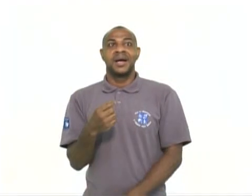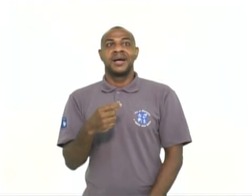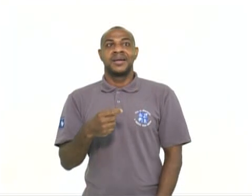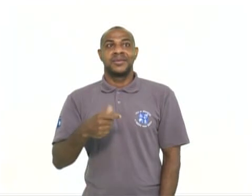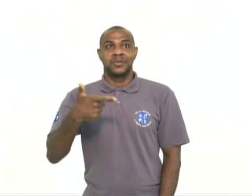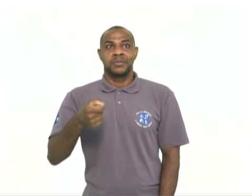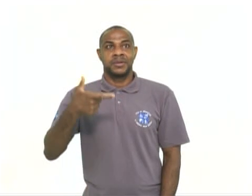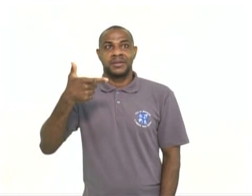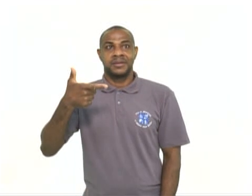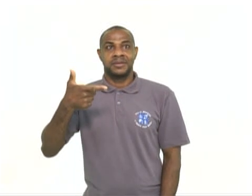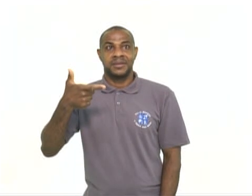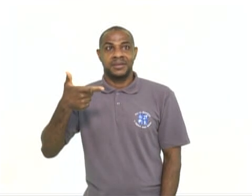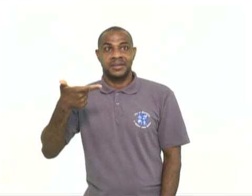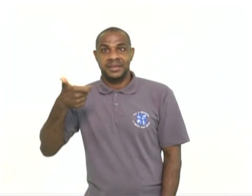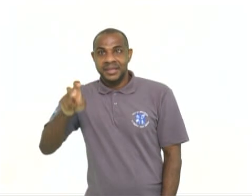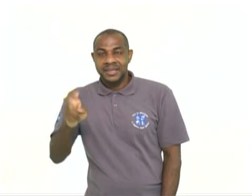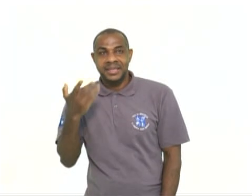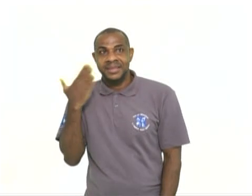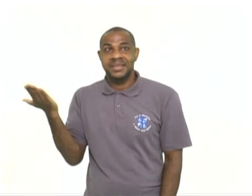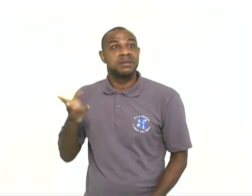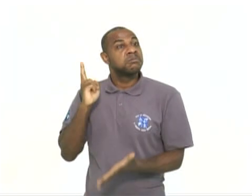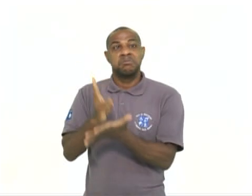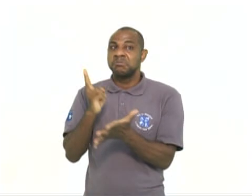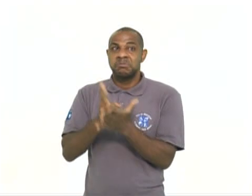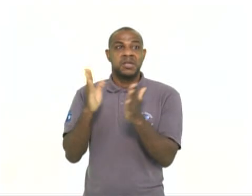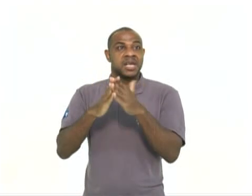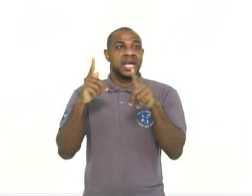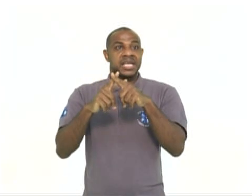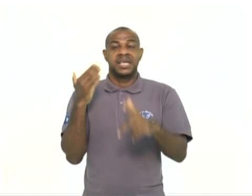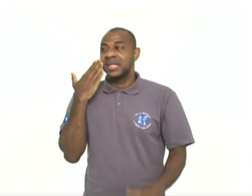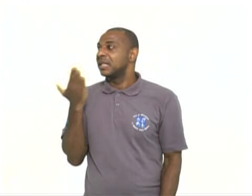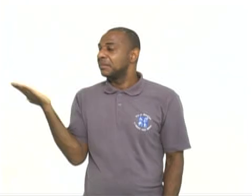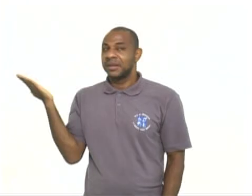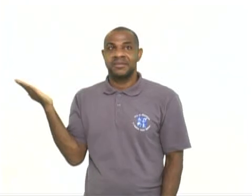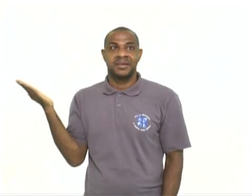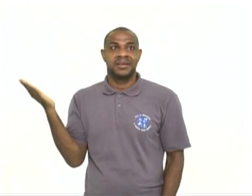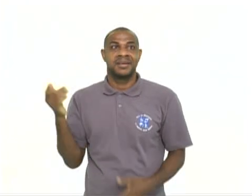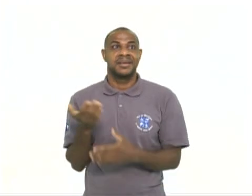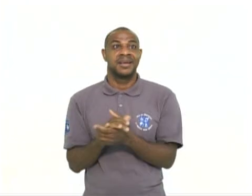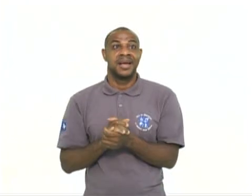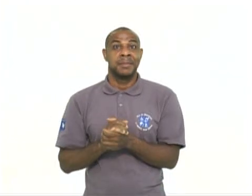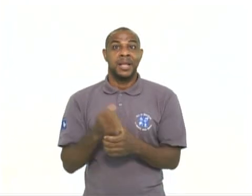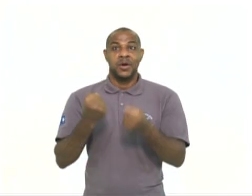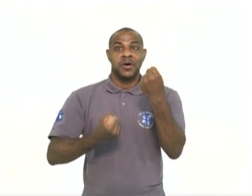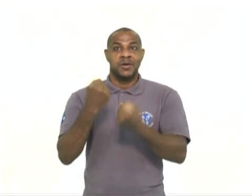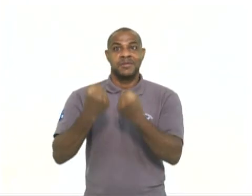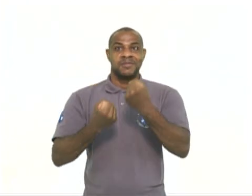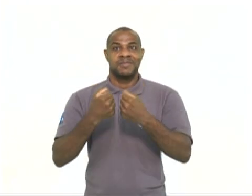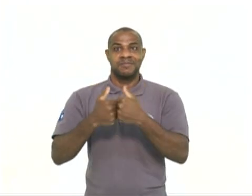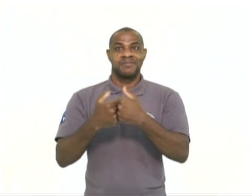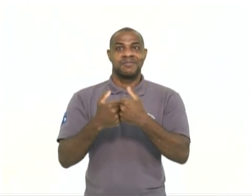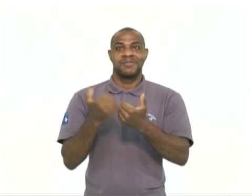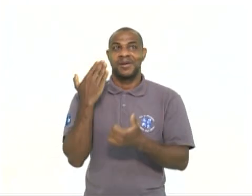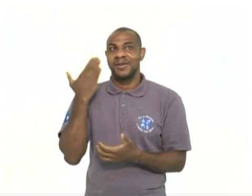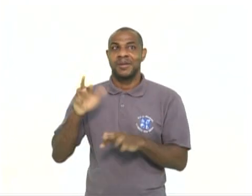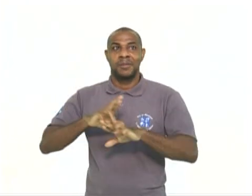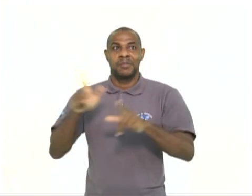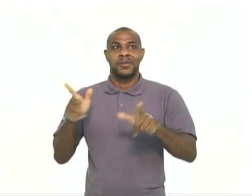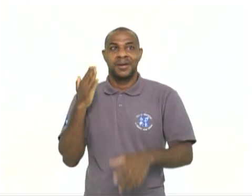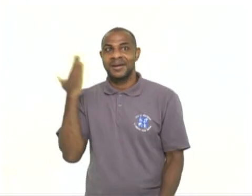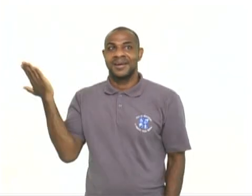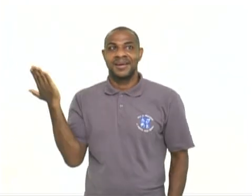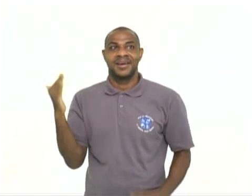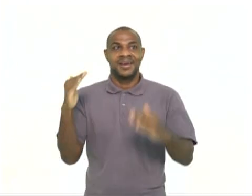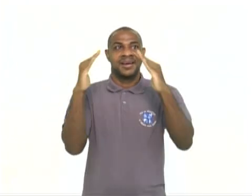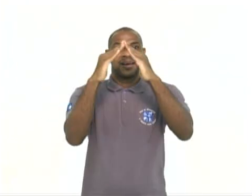2015. Permanece a igreja, porém, o meio de transporte mudou, né? A casa que a gente